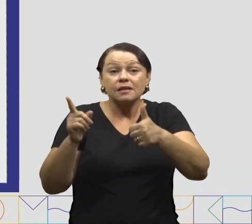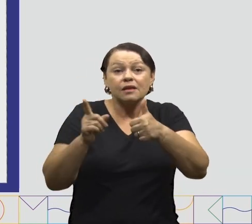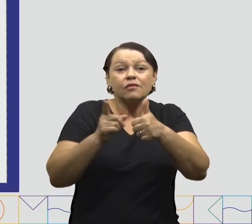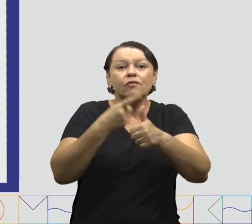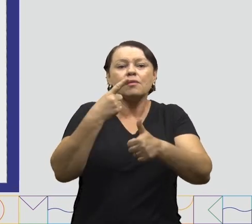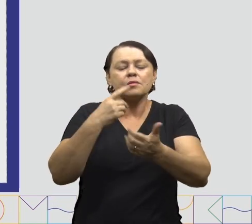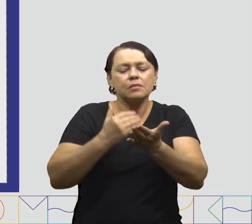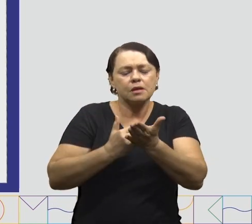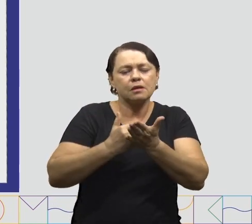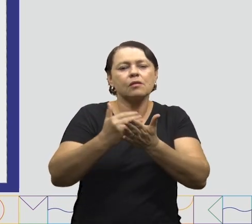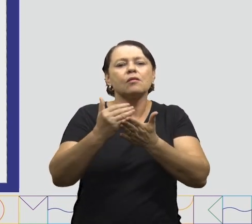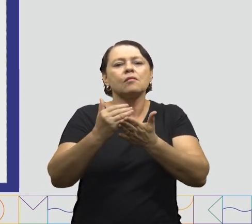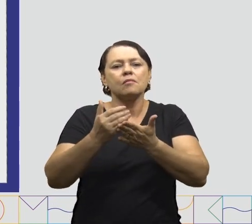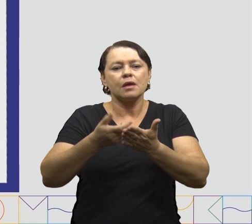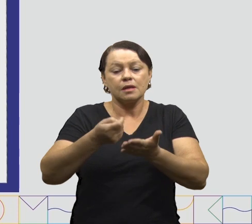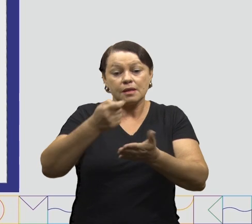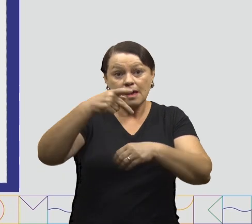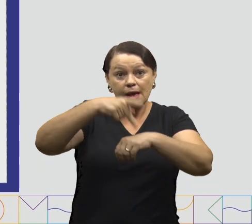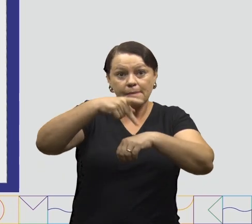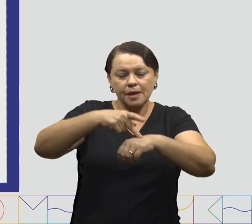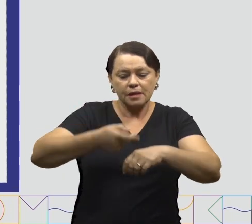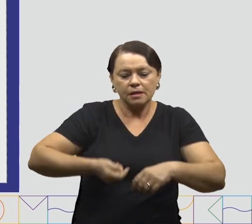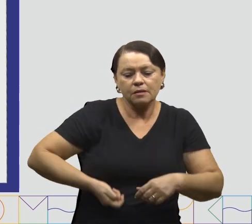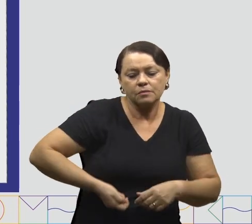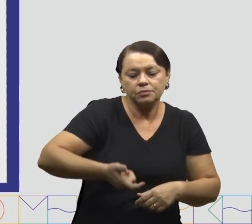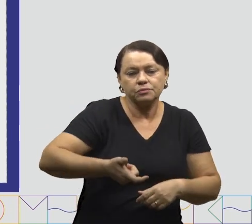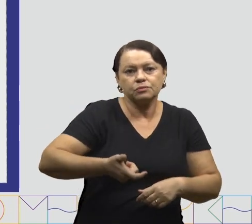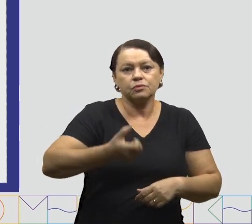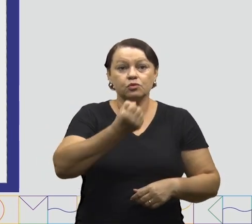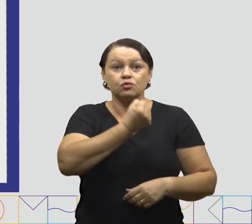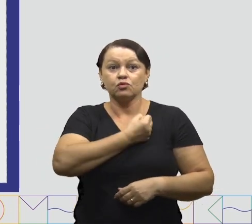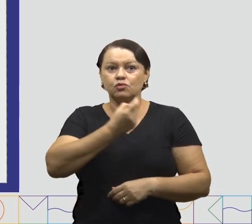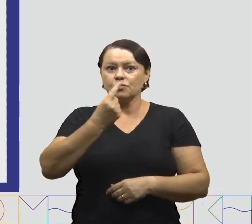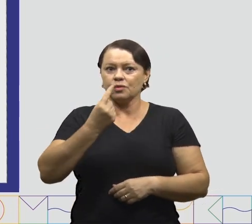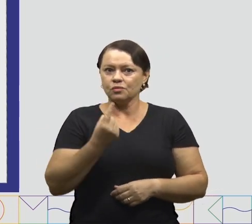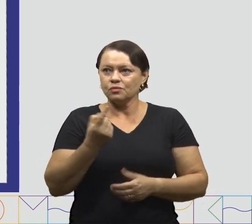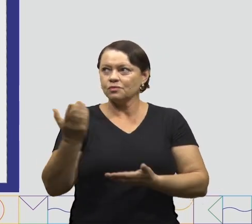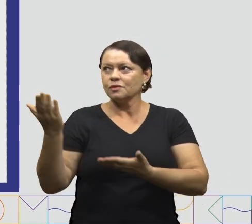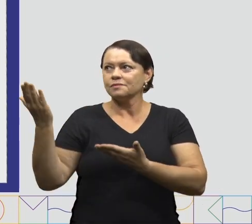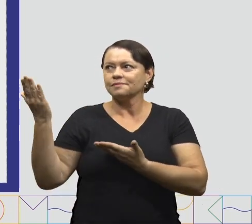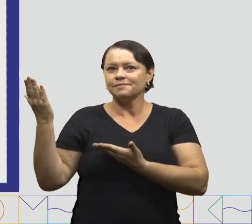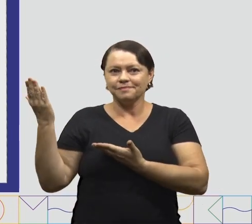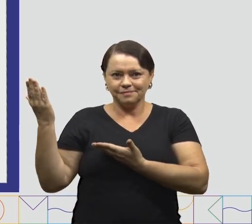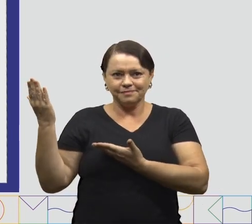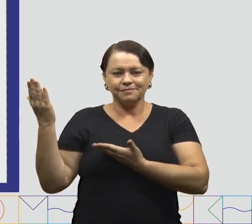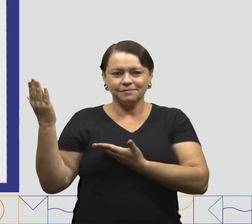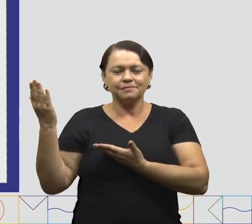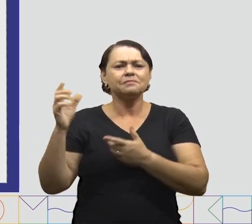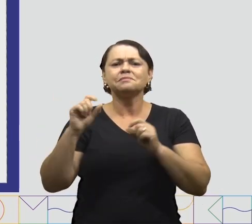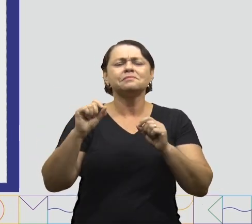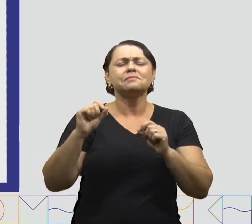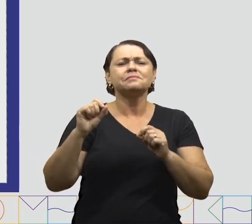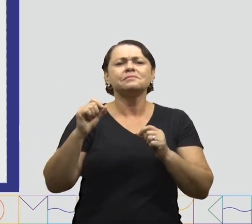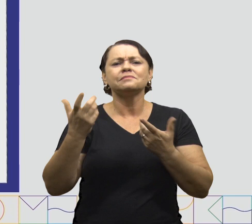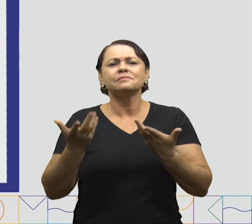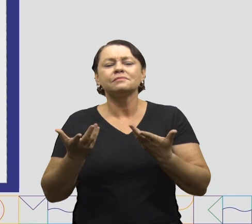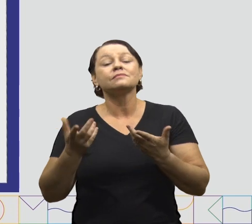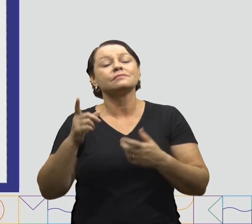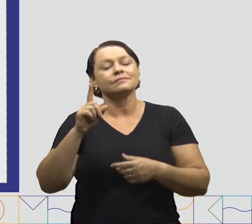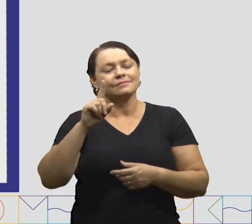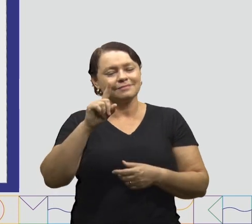for a primeira começa o jogo lançando uma pedrinha no número 1, certo? E o que